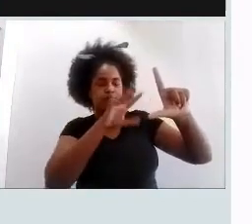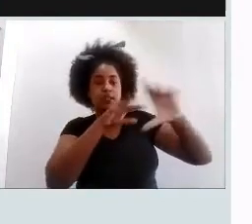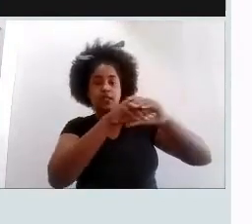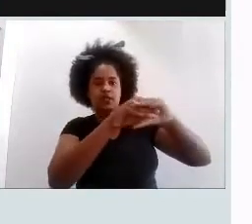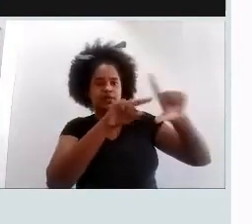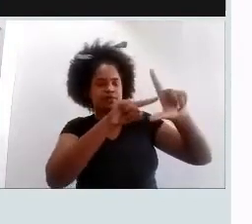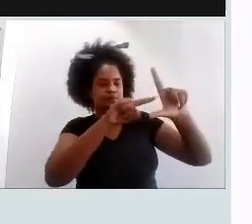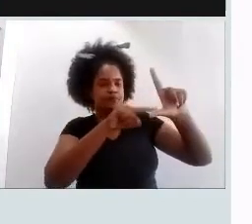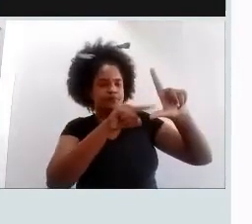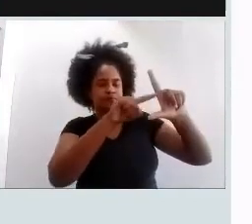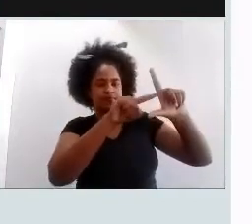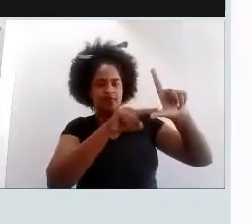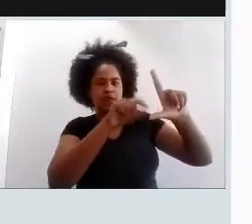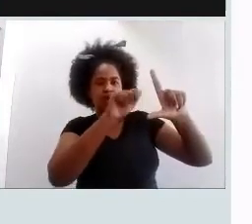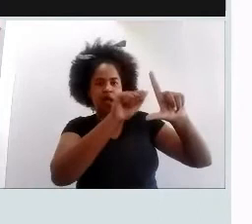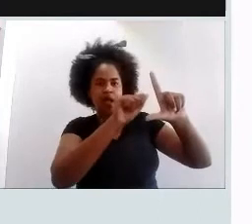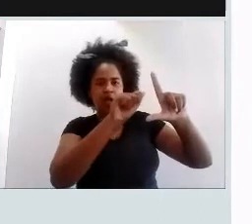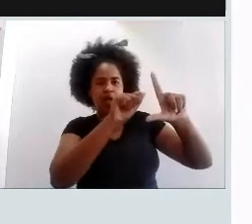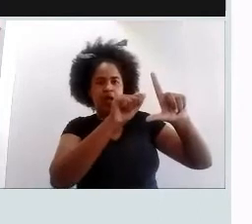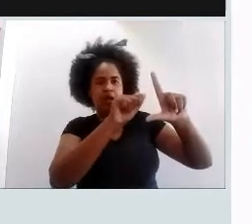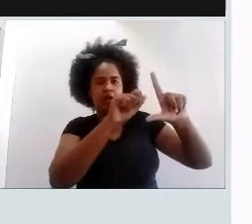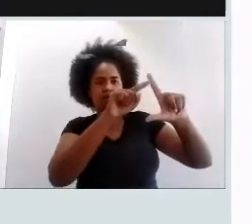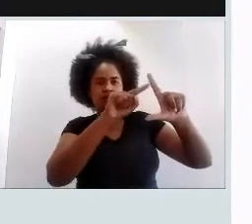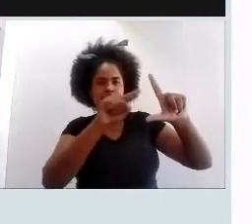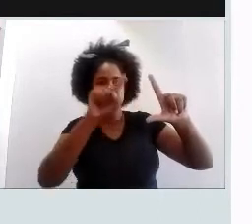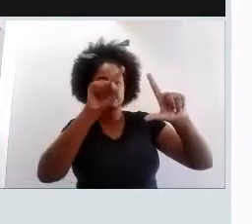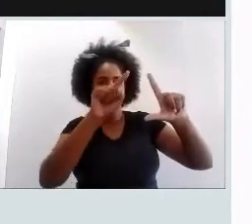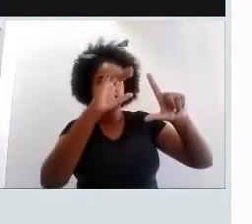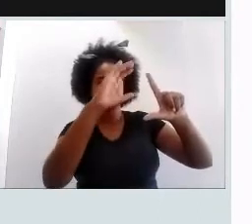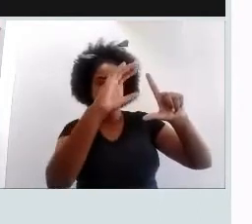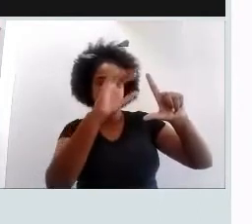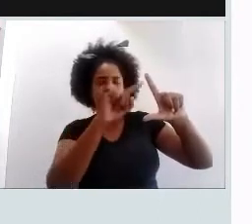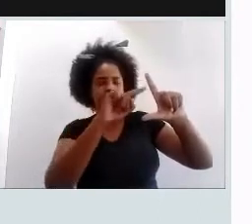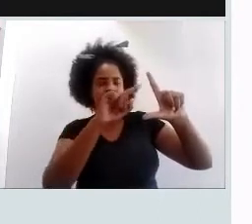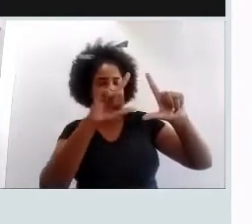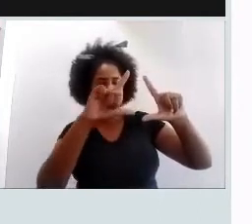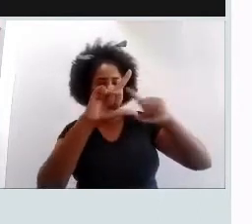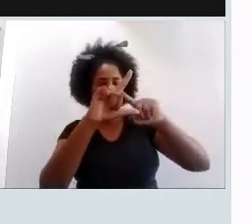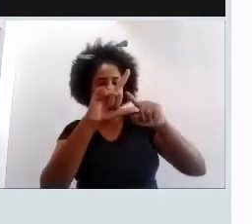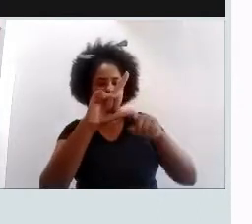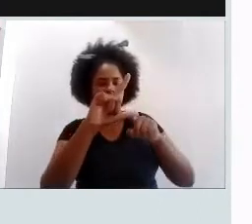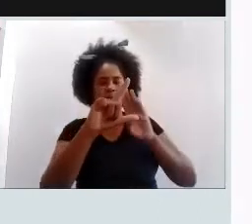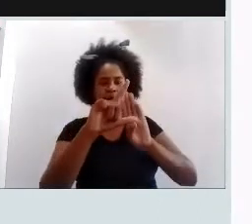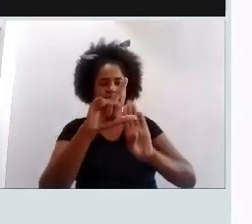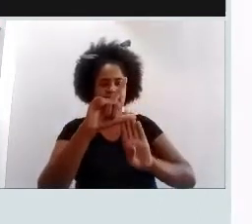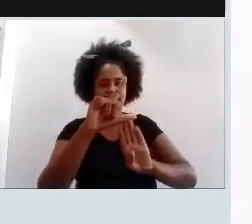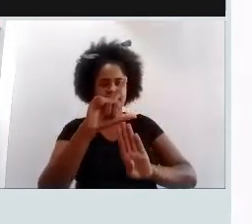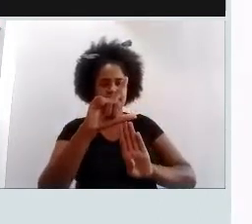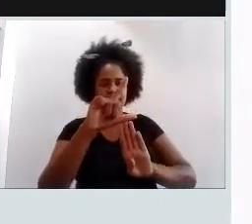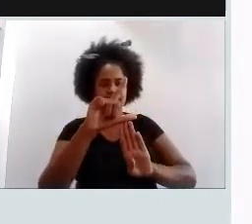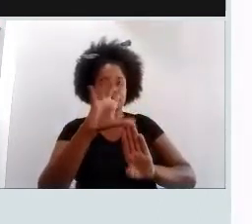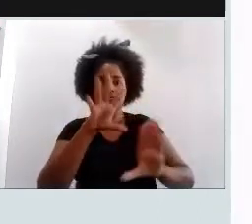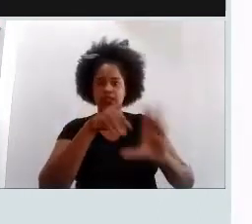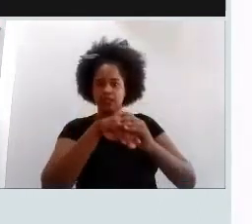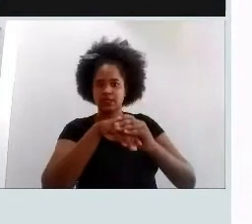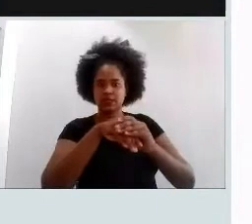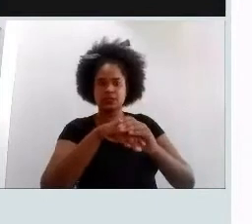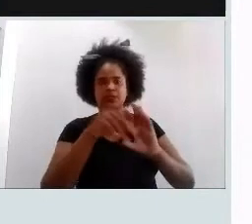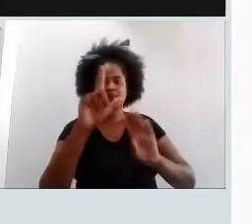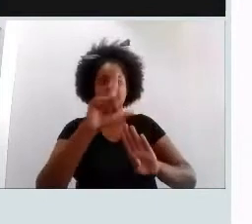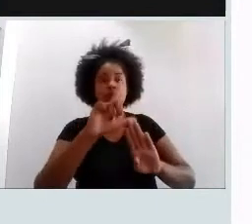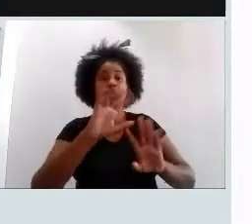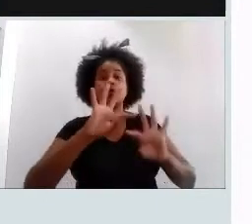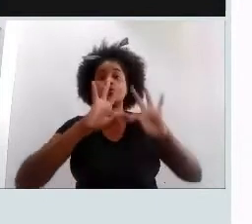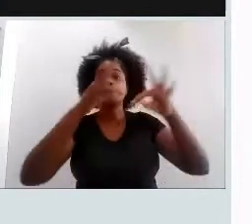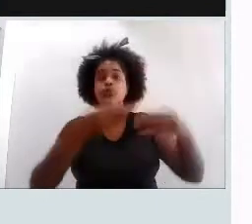ângulo B e o ângulo C, os ângulos internos de um triângulo qualquer, somam 180 graus.